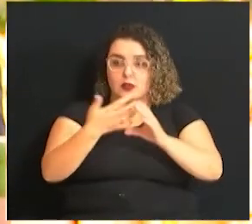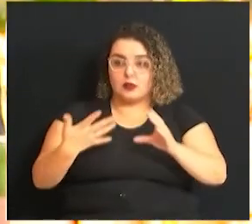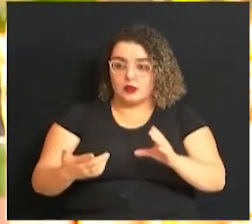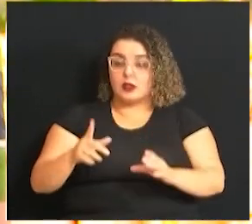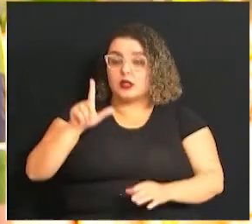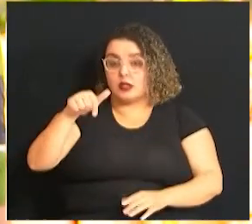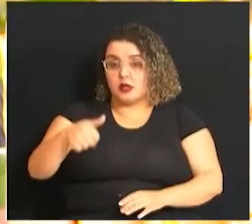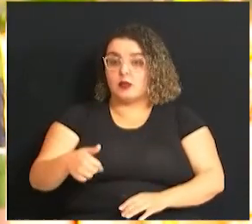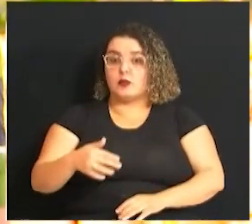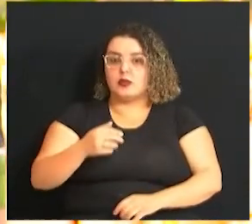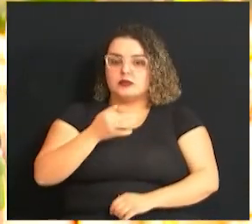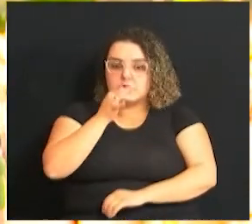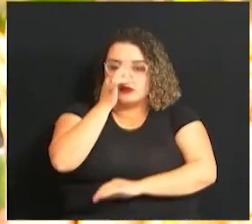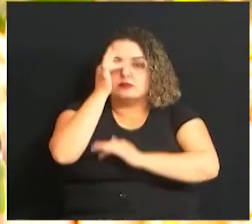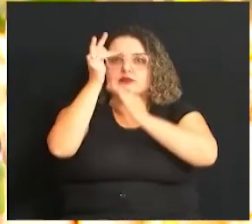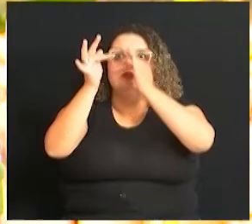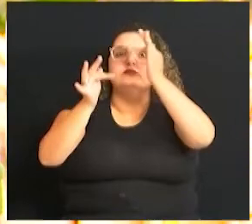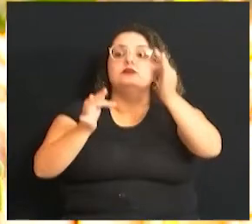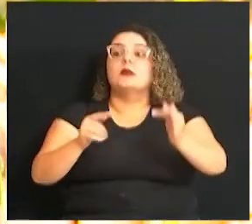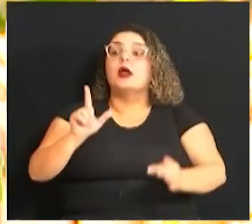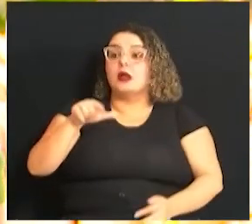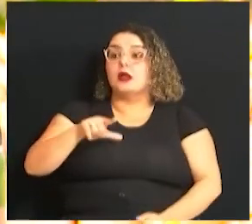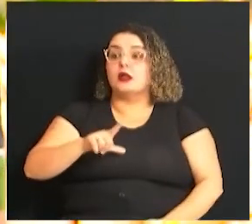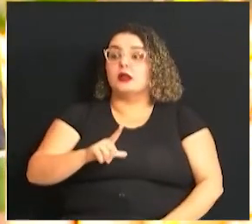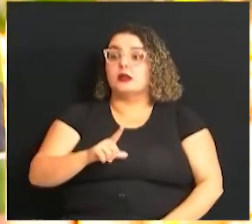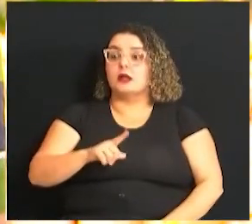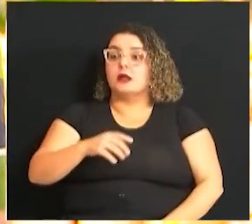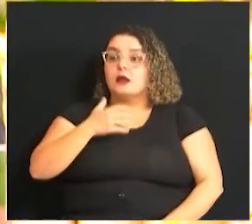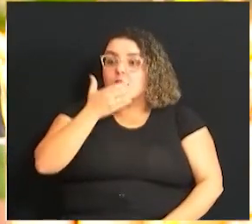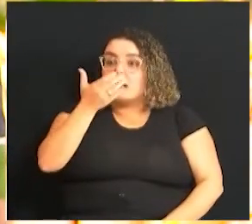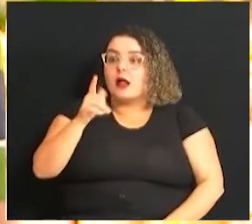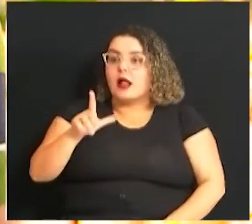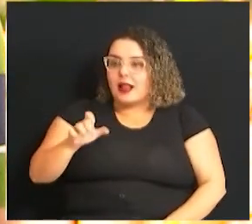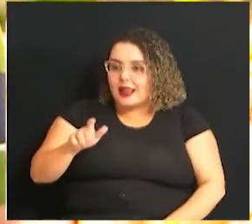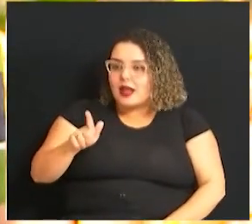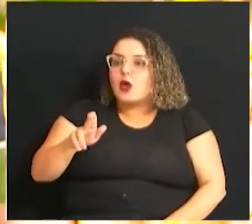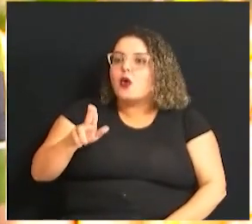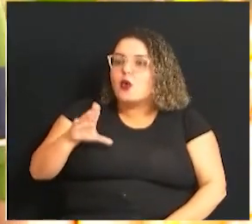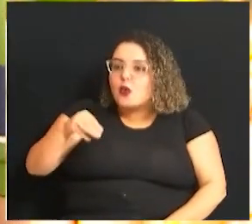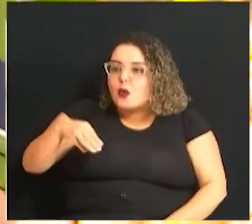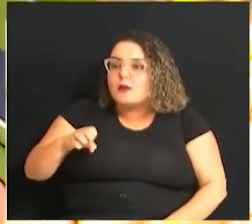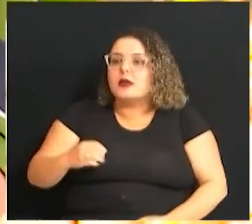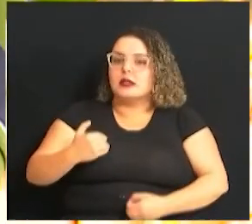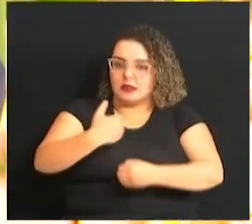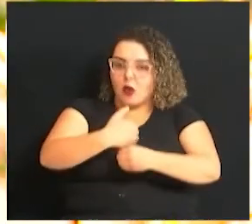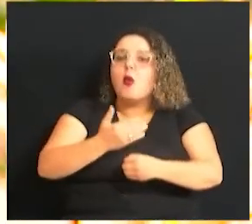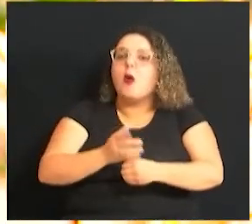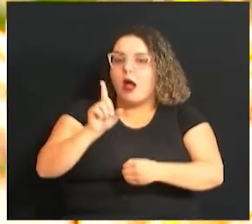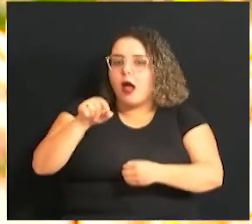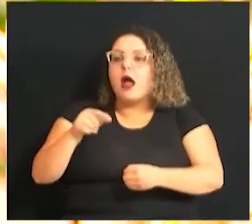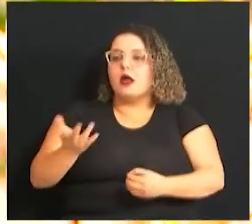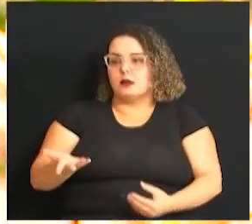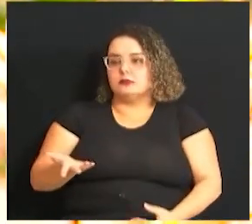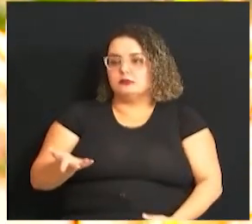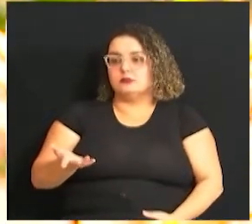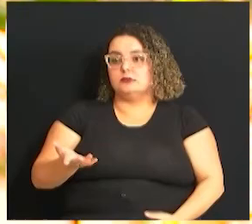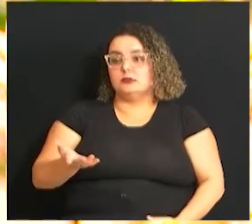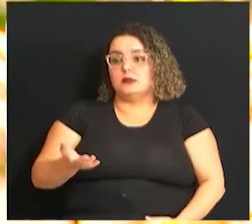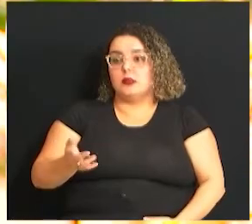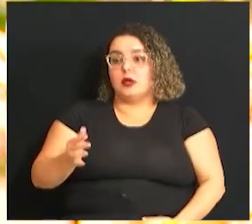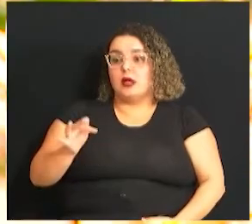outra característica que após a floração surge um fruto, legume, né? Então ela é da família das